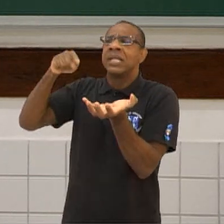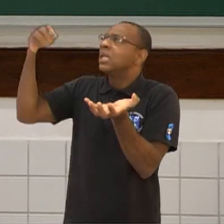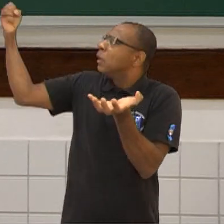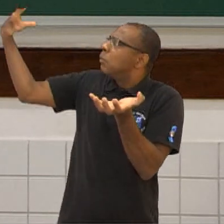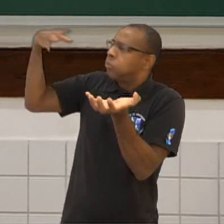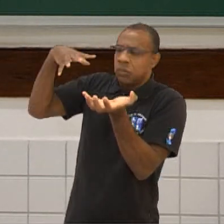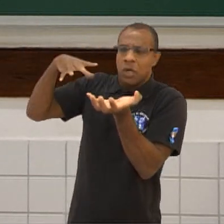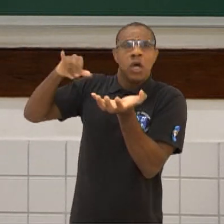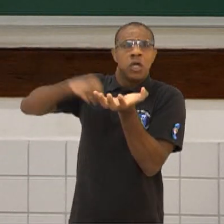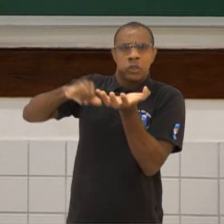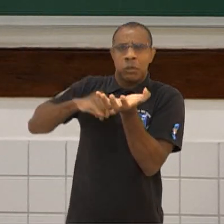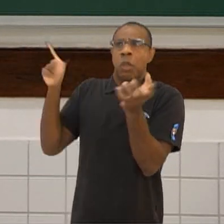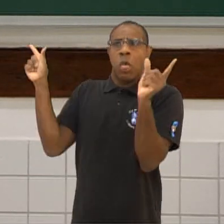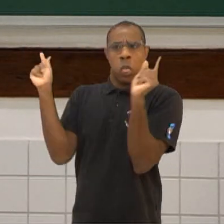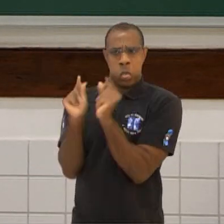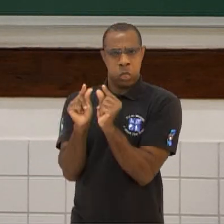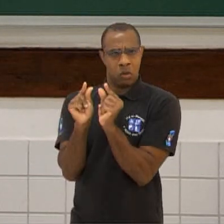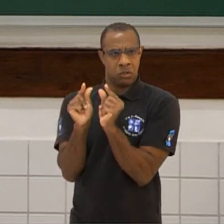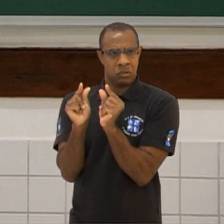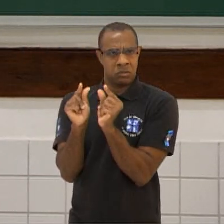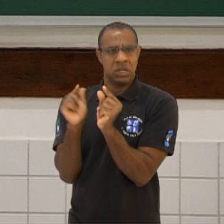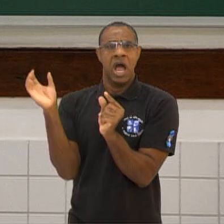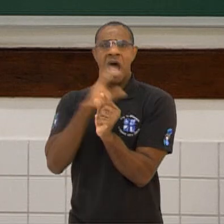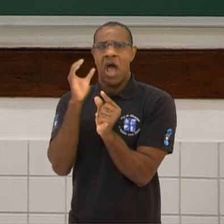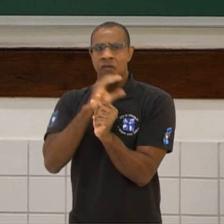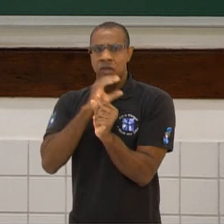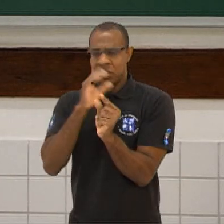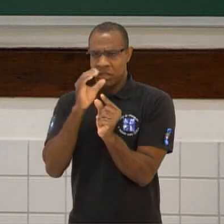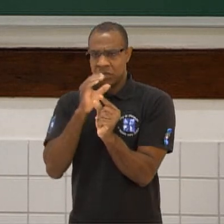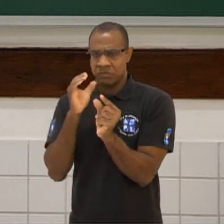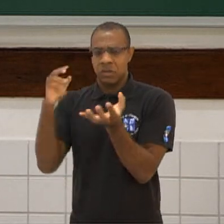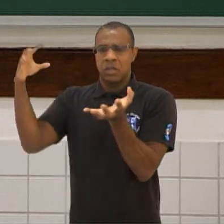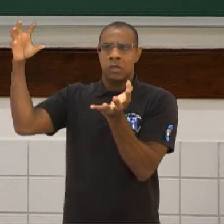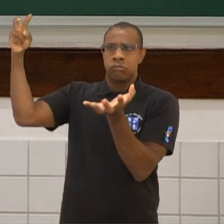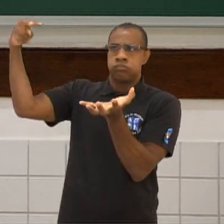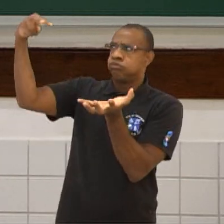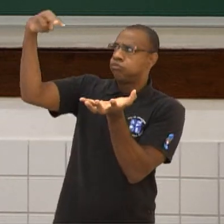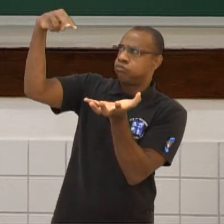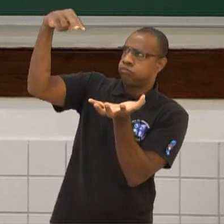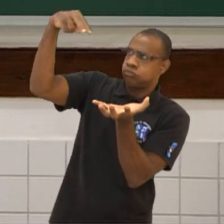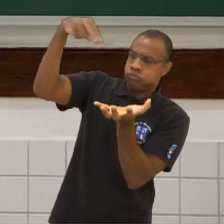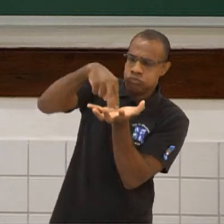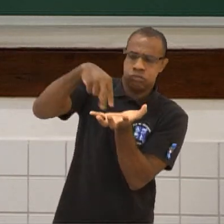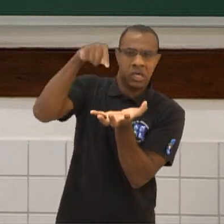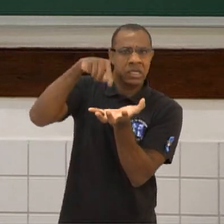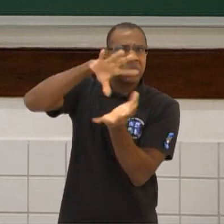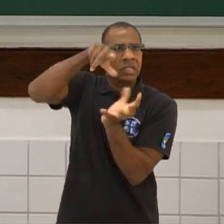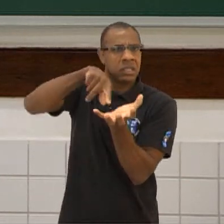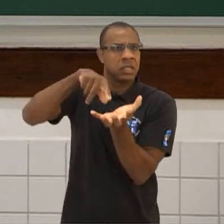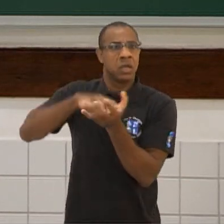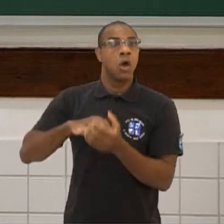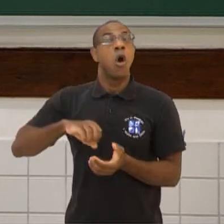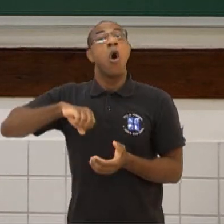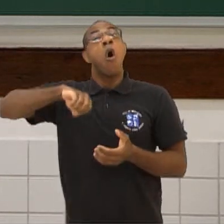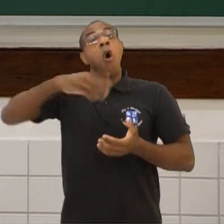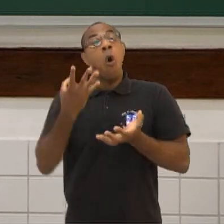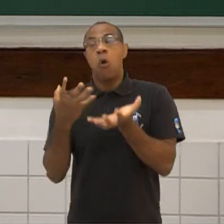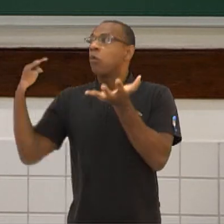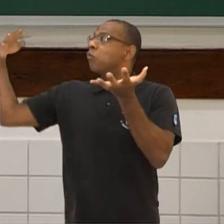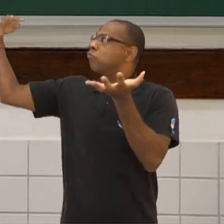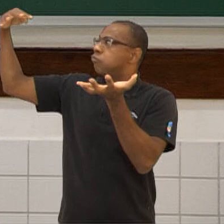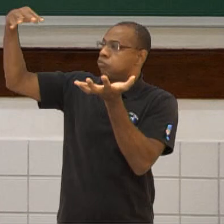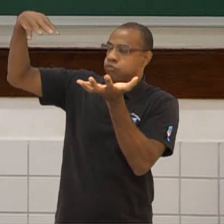Elas sofrem uma redução de suas velocidades e caem na Terra? Ou elas sofrem um desvio de